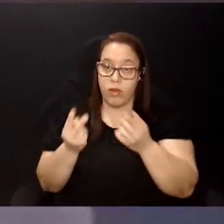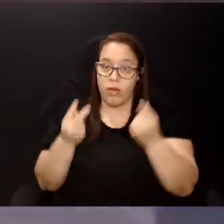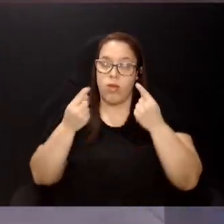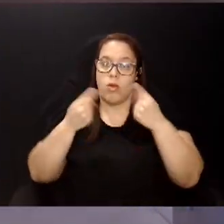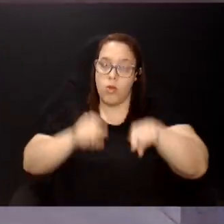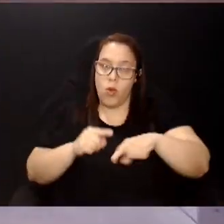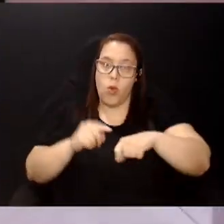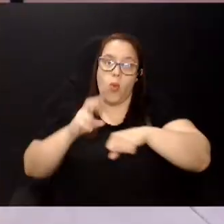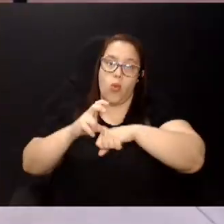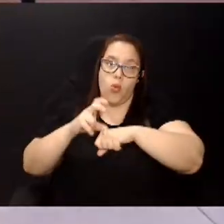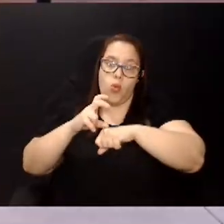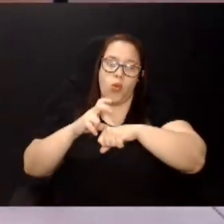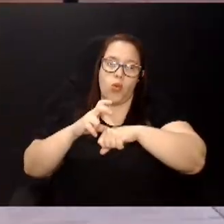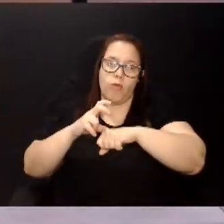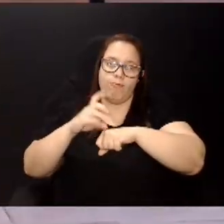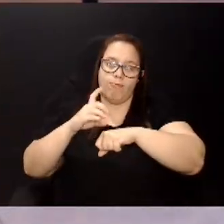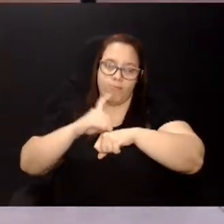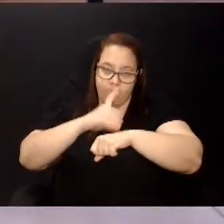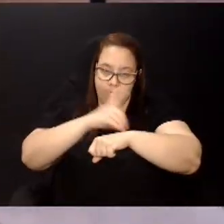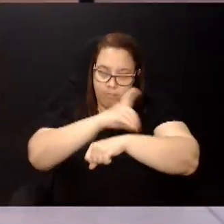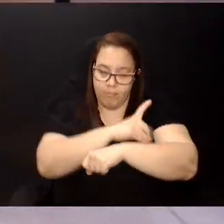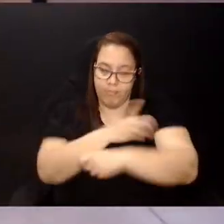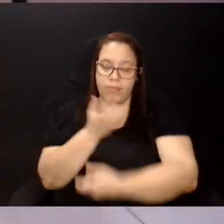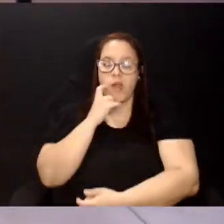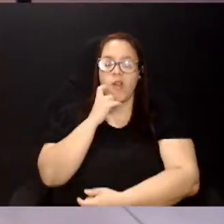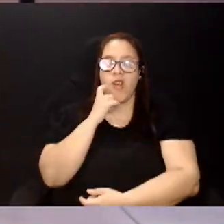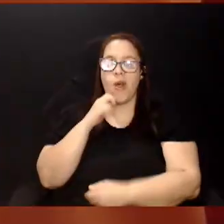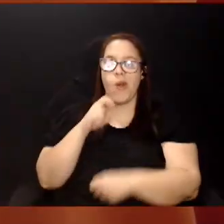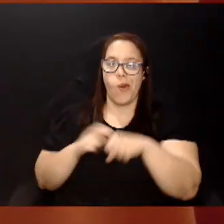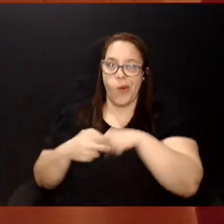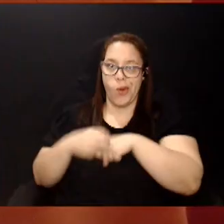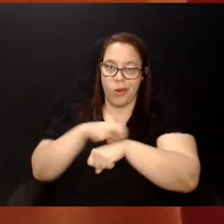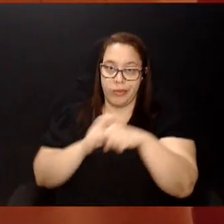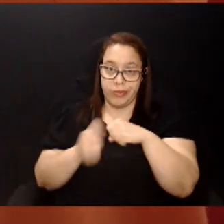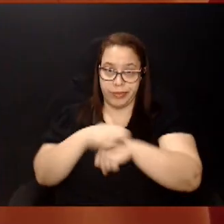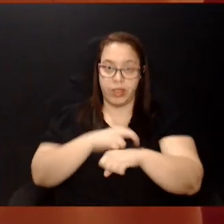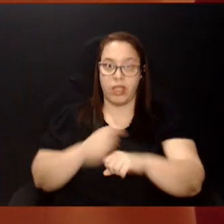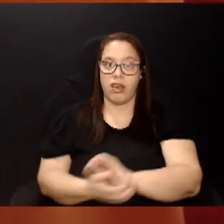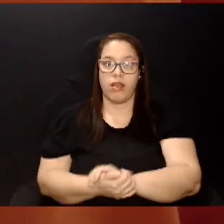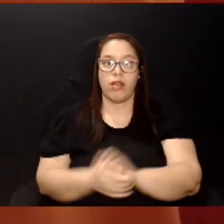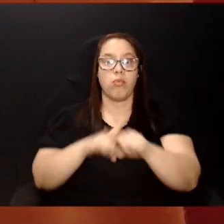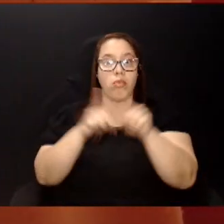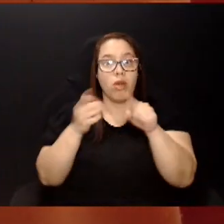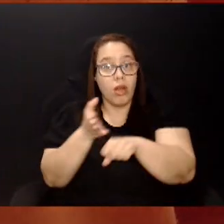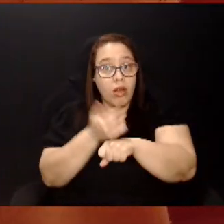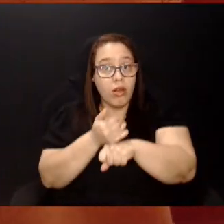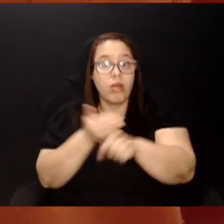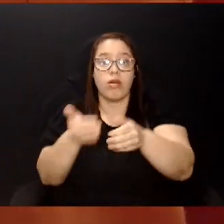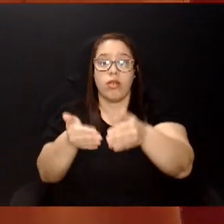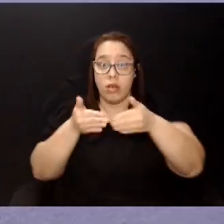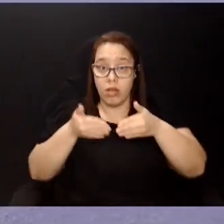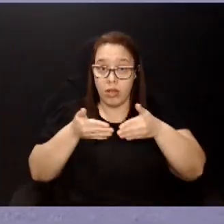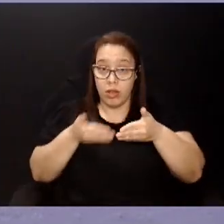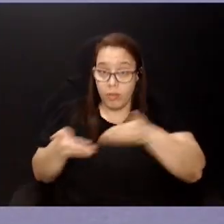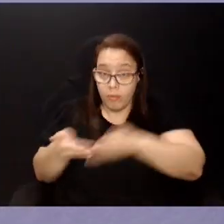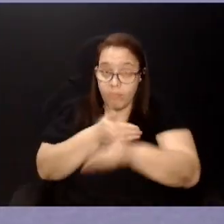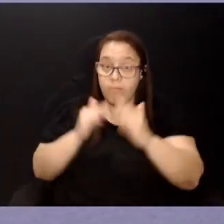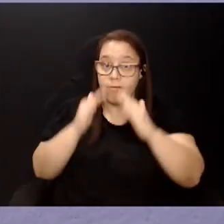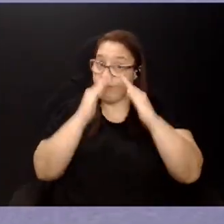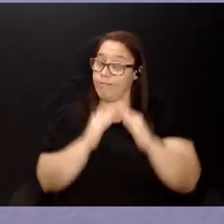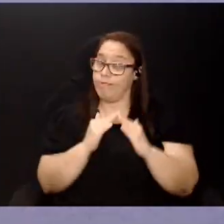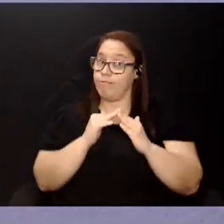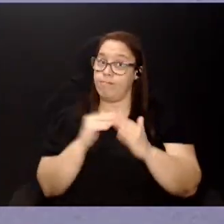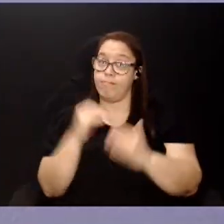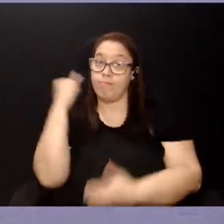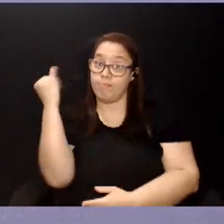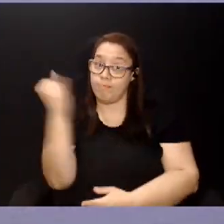outras doenças transmitidas pelo mosquito Aedes aegypti. Mas, antes de permitir o acesso ao imóvel, é